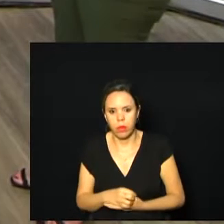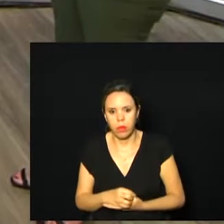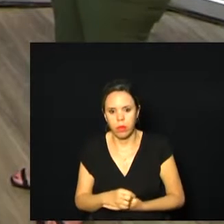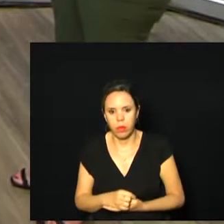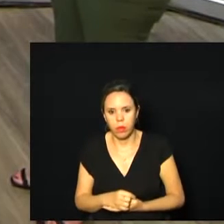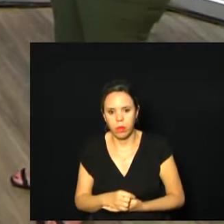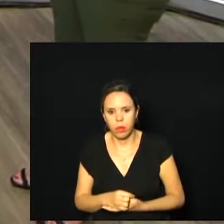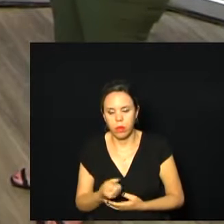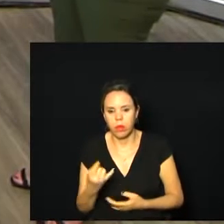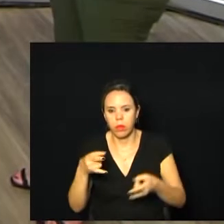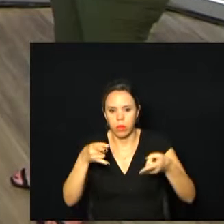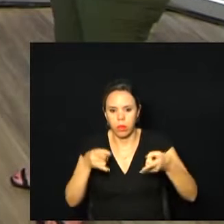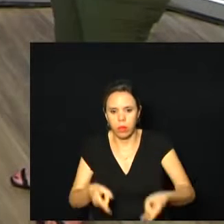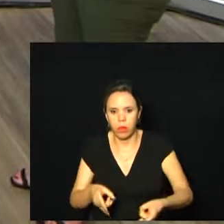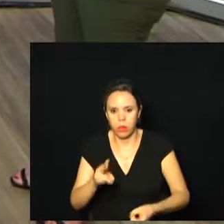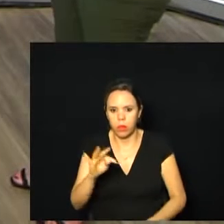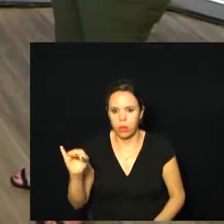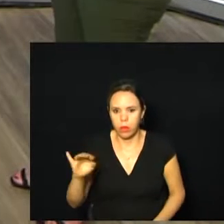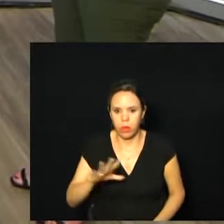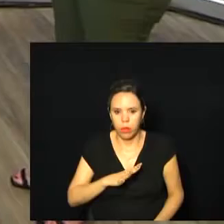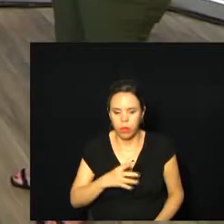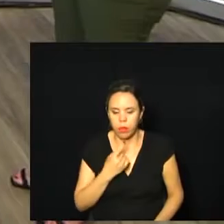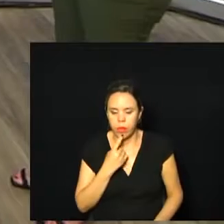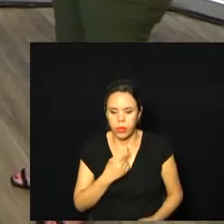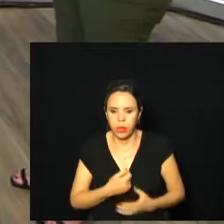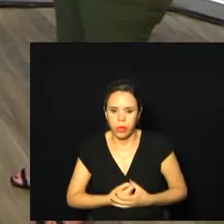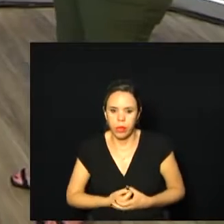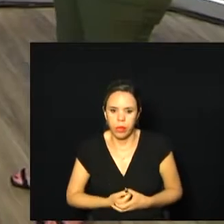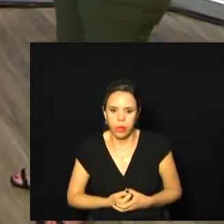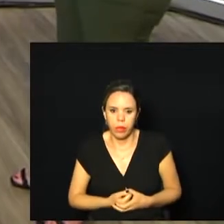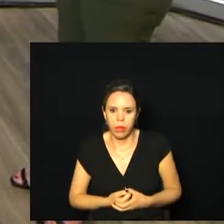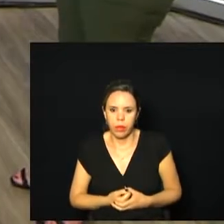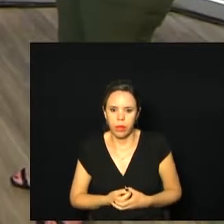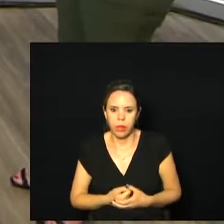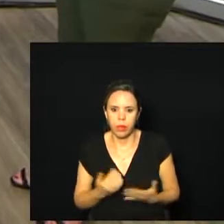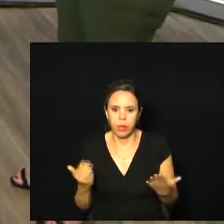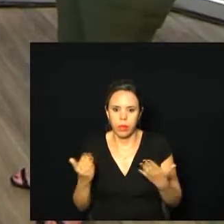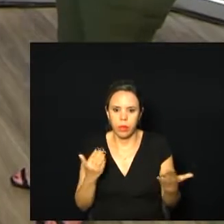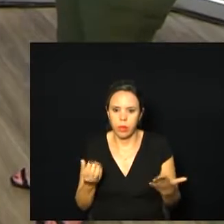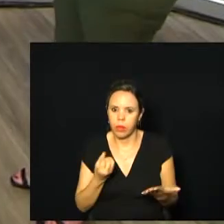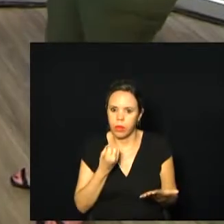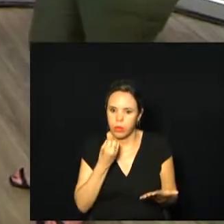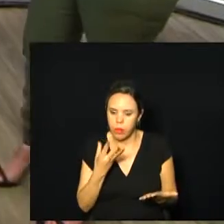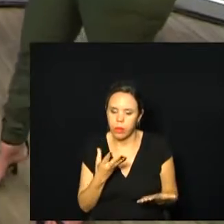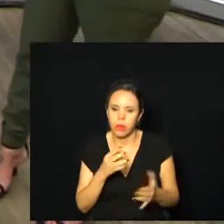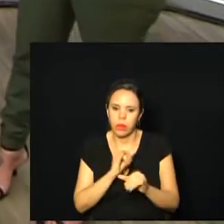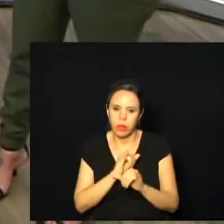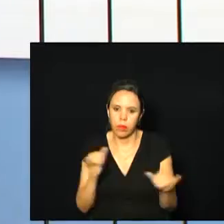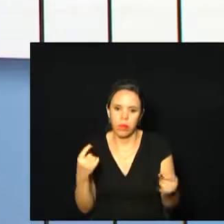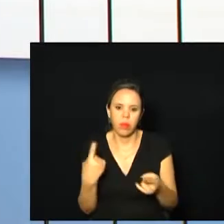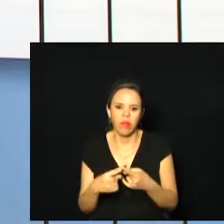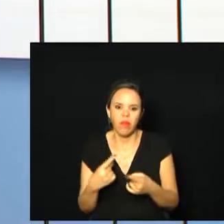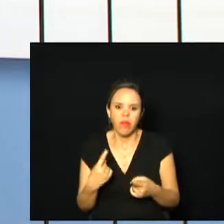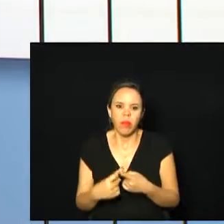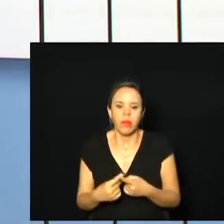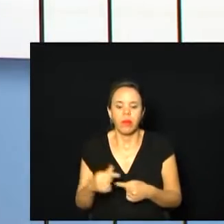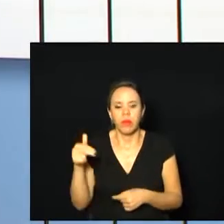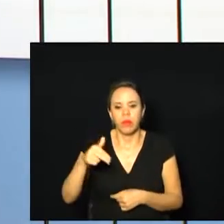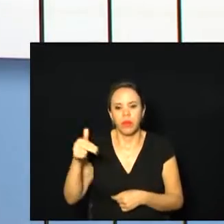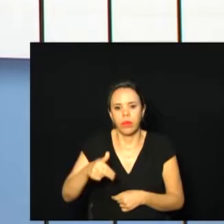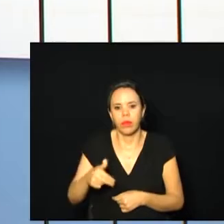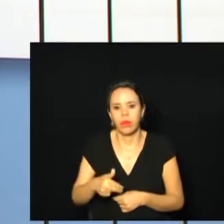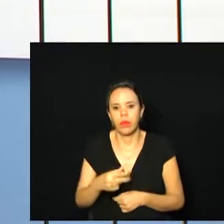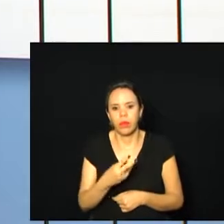Abreu, taxa de ocupação de leitos de UTI na cidade de Campinas. Considerada uma boa notícia, porque desde novembro